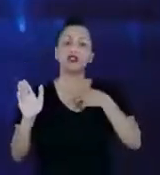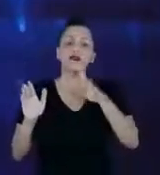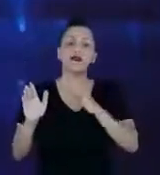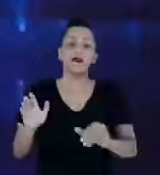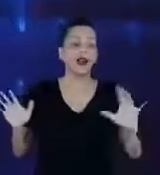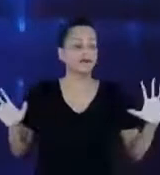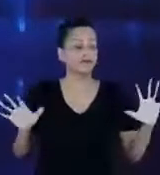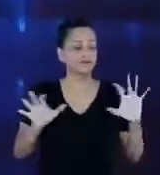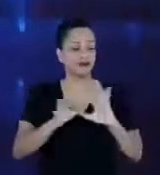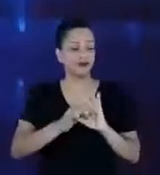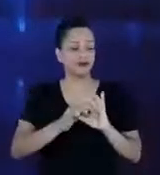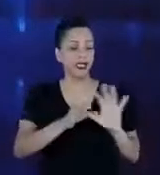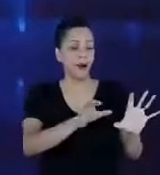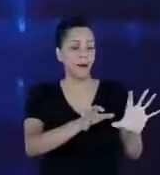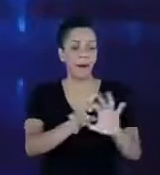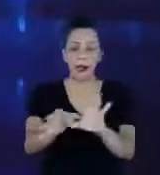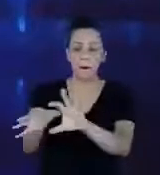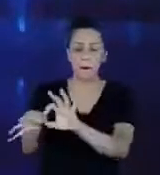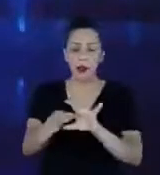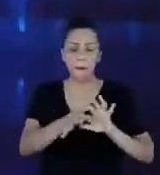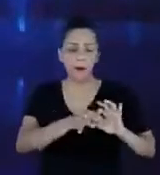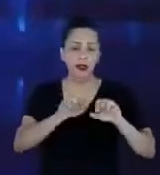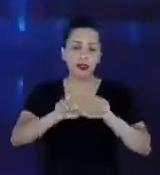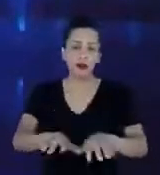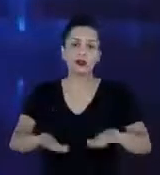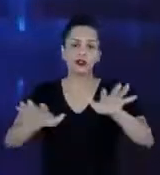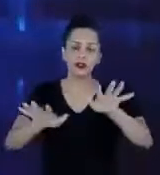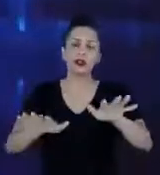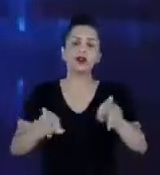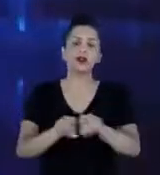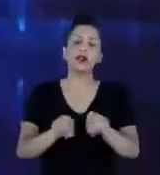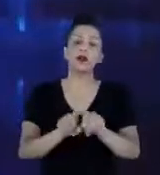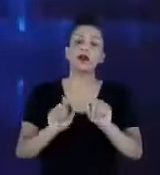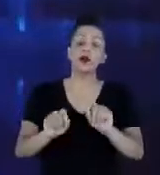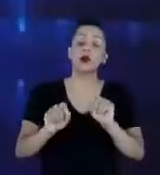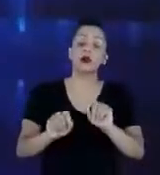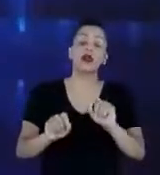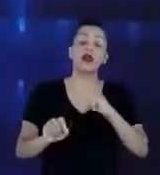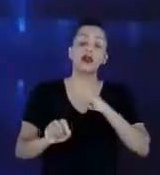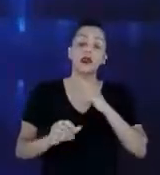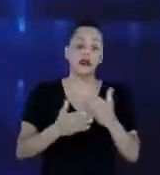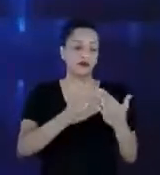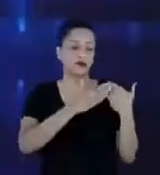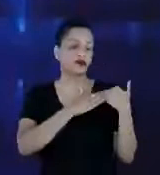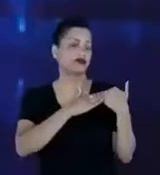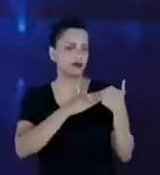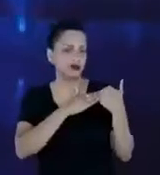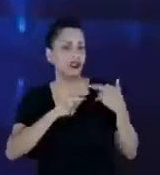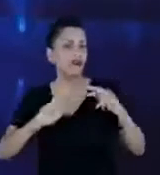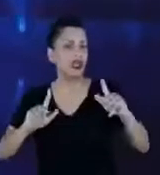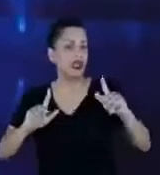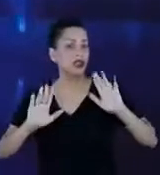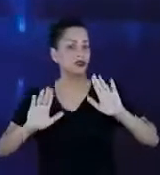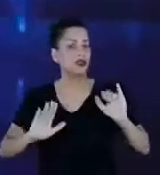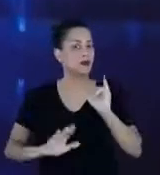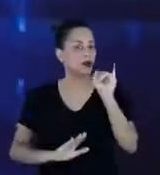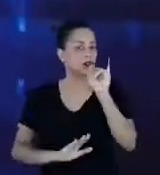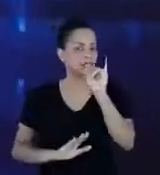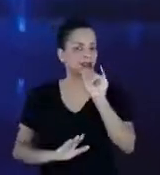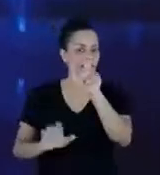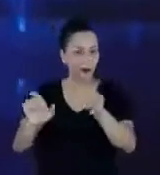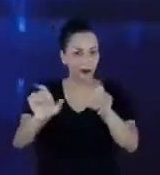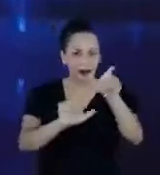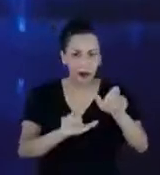todos esses recursos energéticos distribuídos, assumindo um papel distinto, mas importante para o consumidor, sem dúvida passa